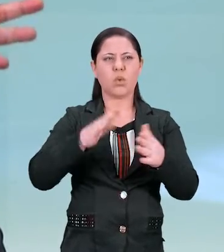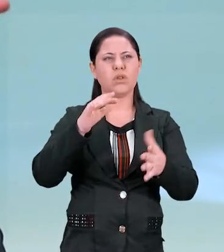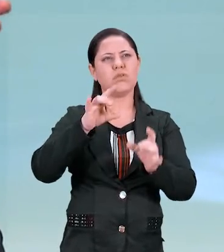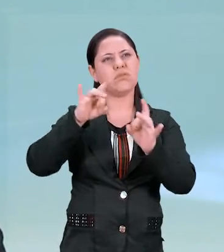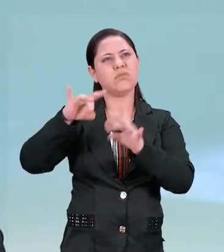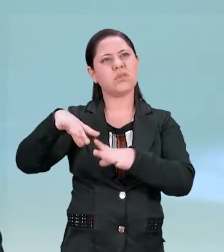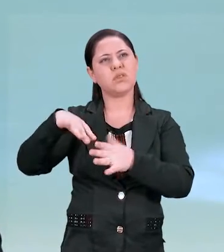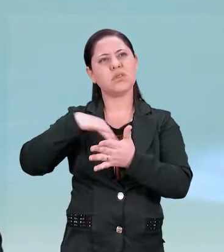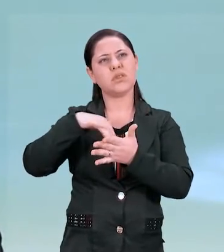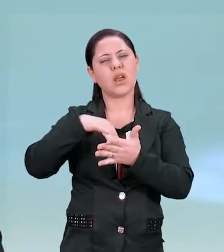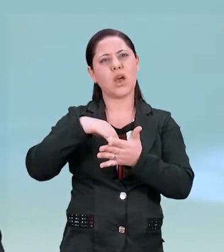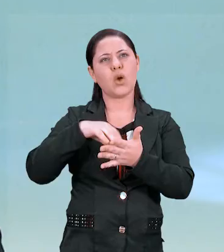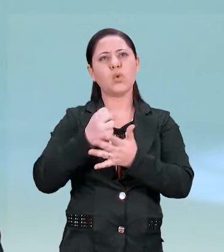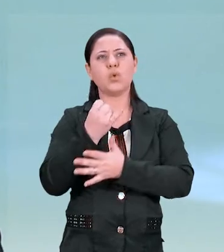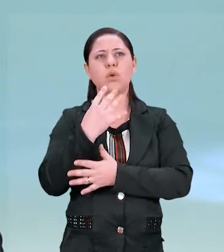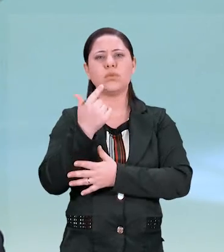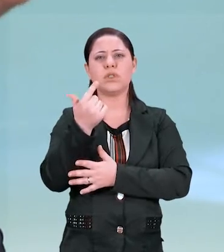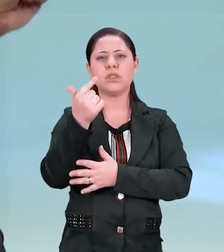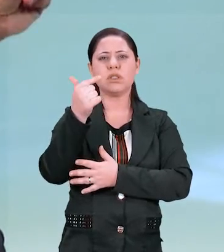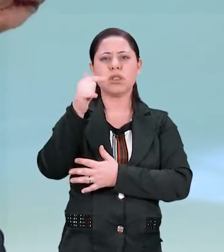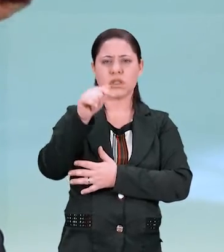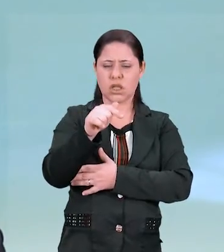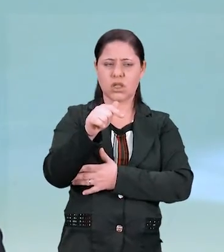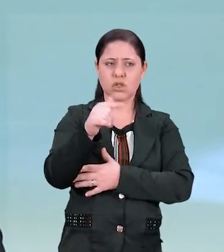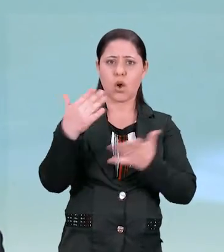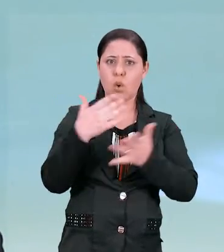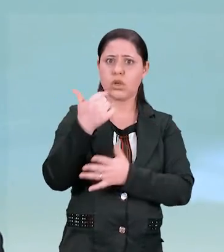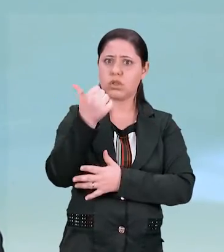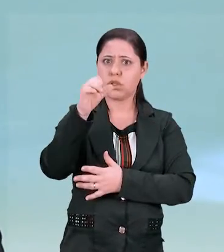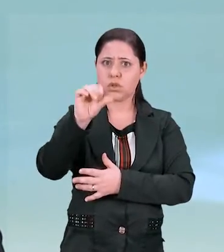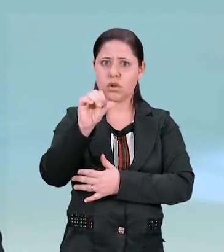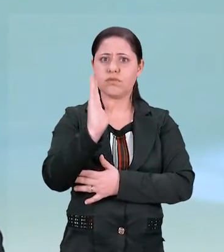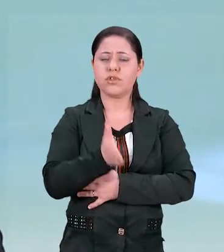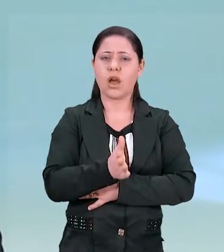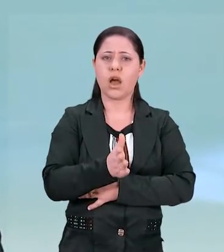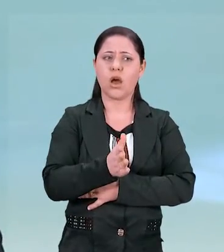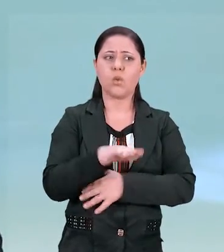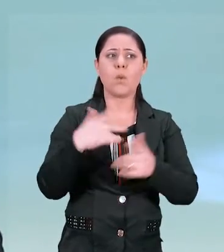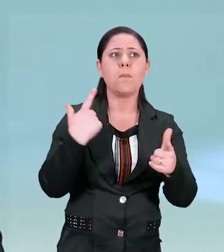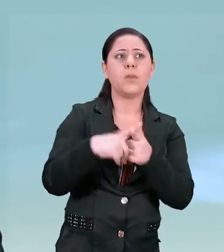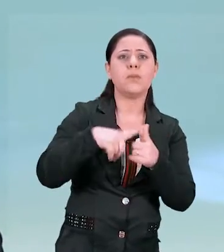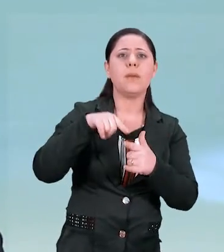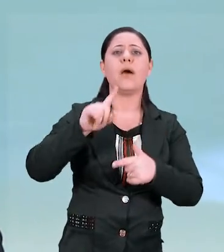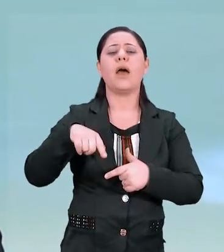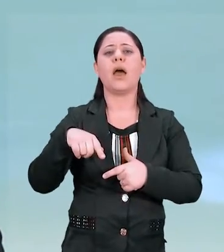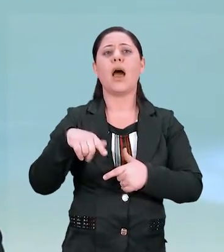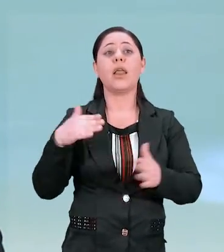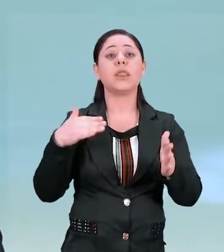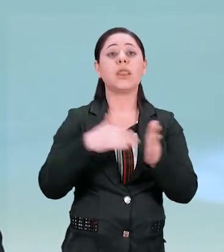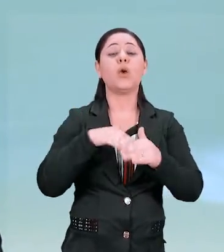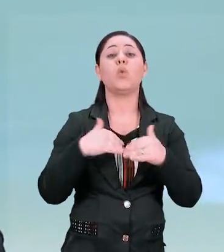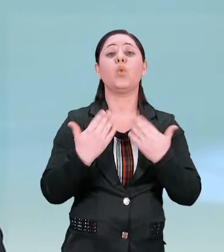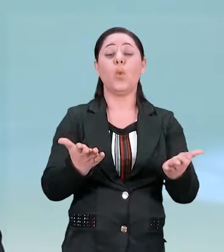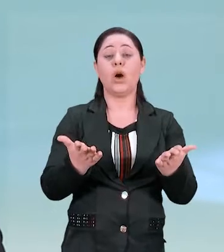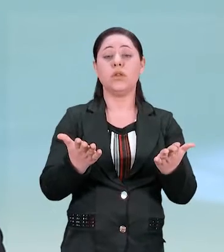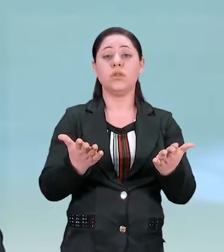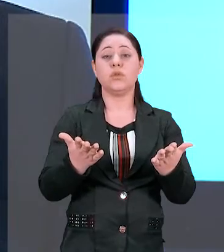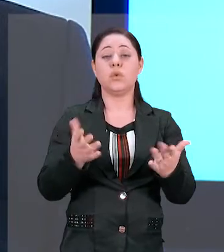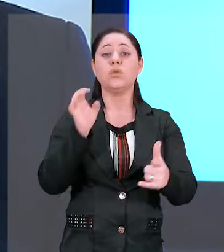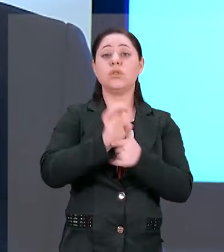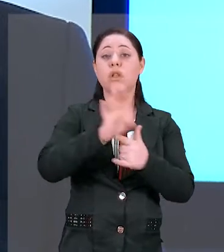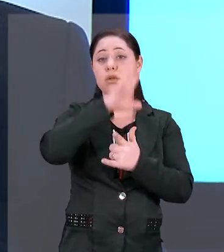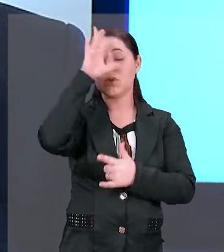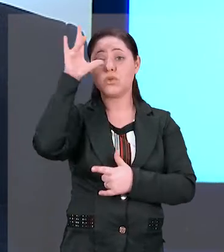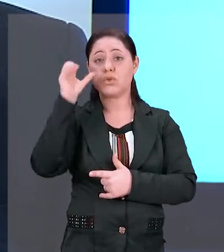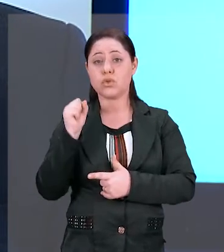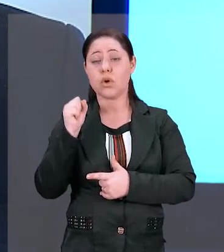o secretário já anuncia 19. A questão é, até quando o Mato Grosso do Sul vai suportar isso sem o apoio do